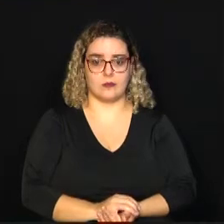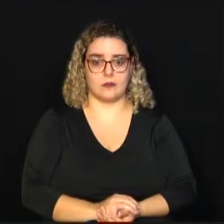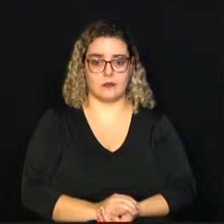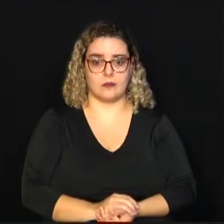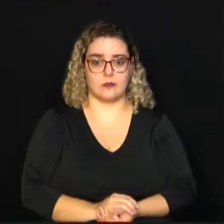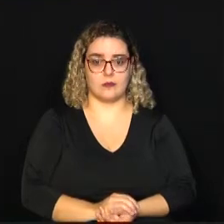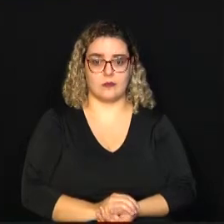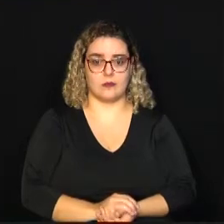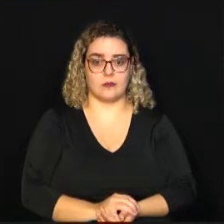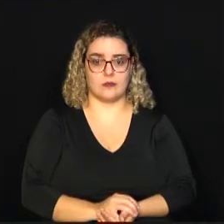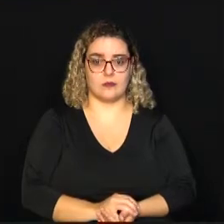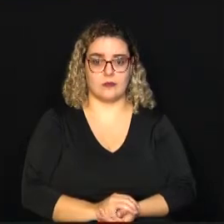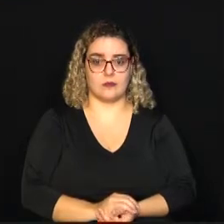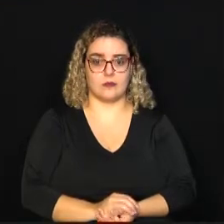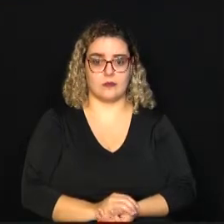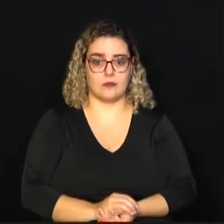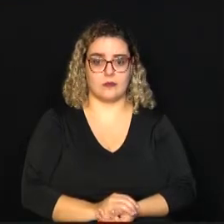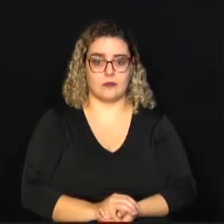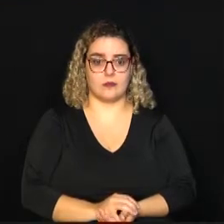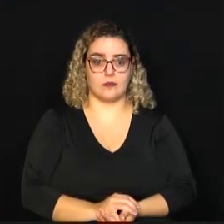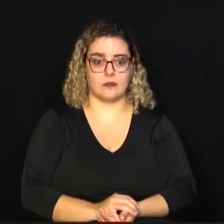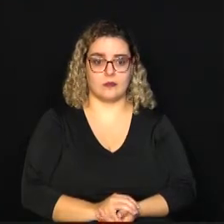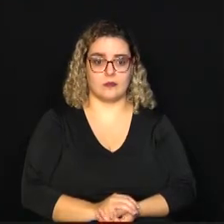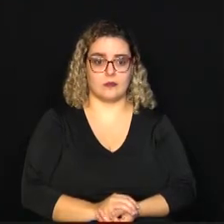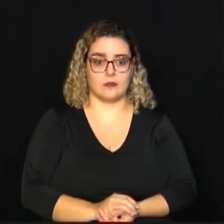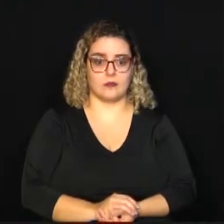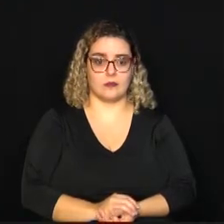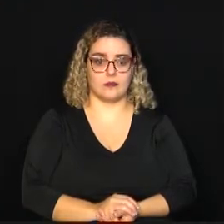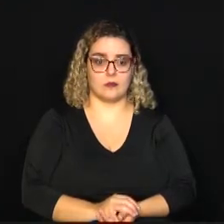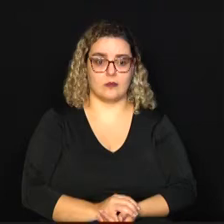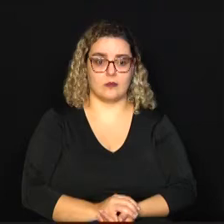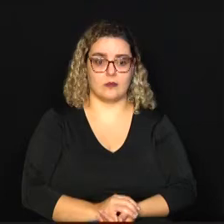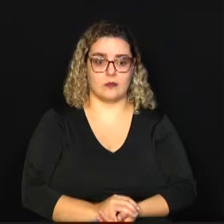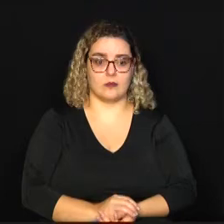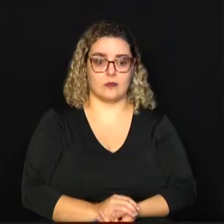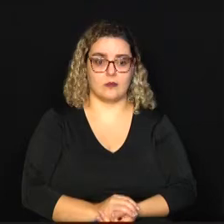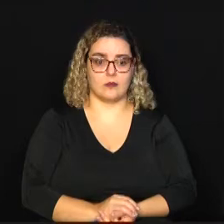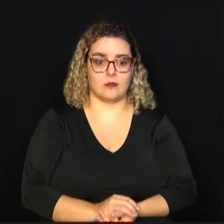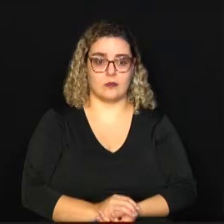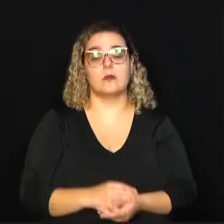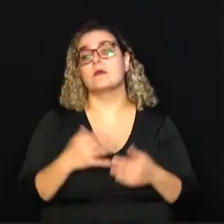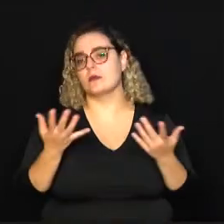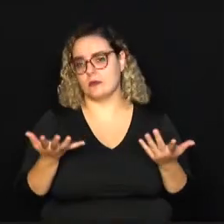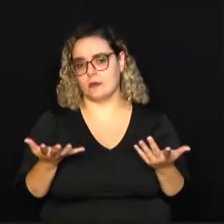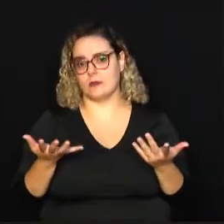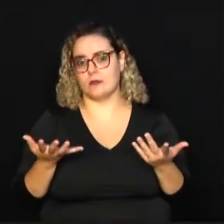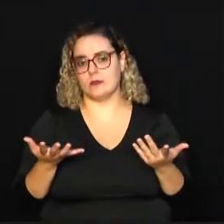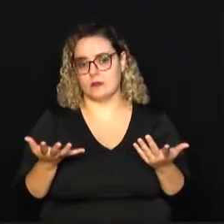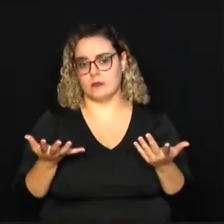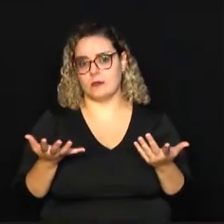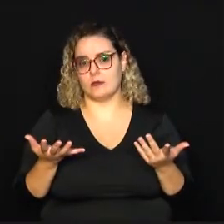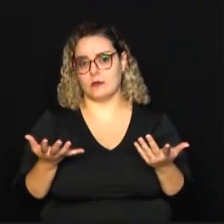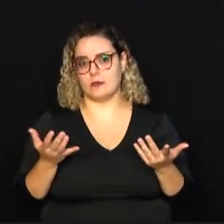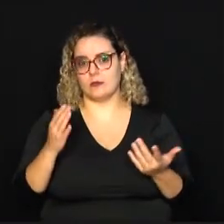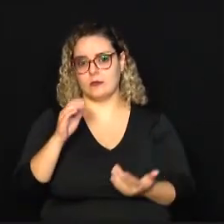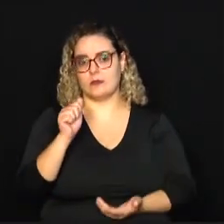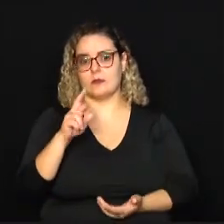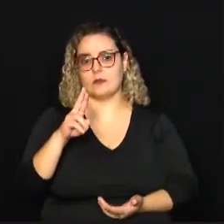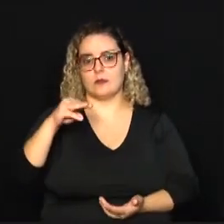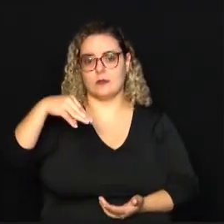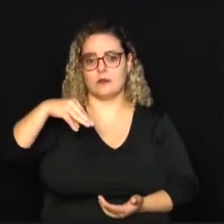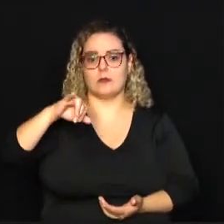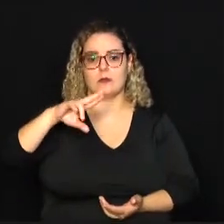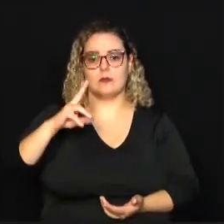Pedro, está congelando direto. Tá. Bem, acho que passa para a Carminha, então, e eu deixo